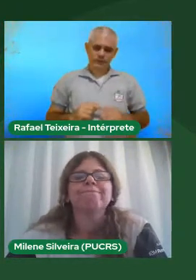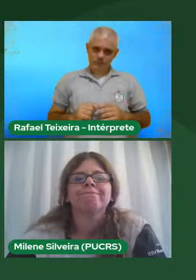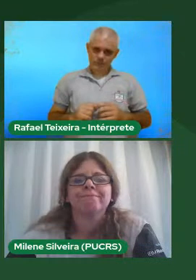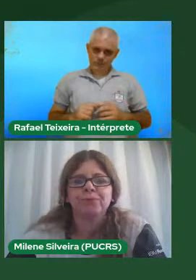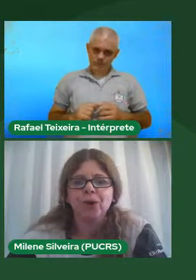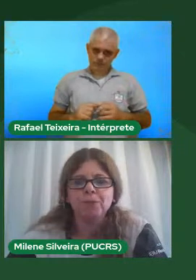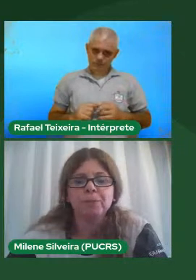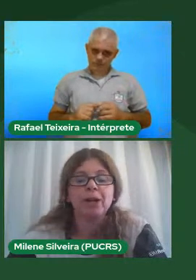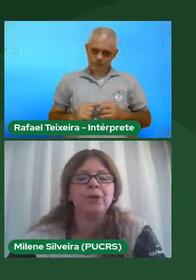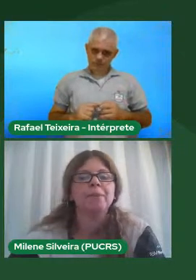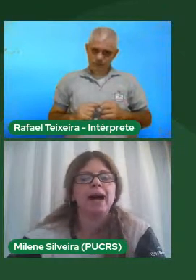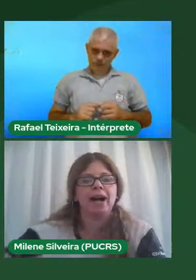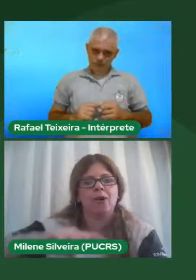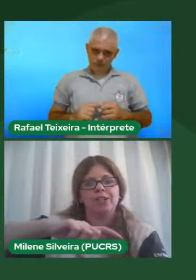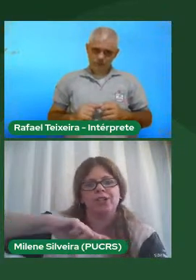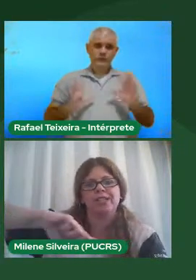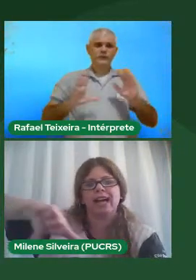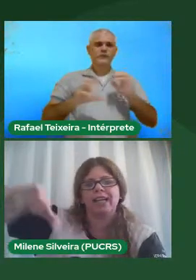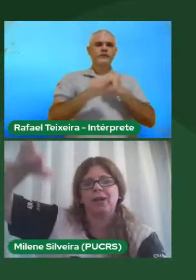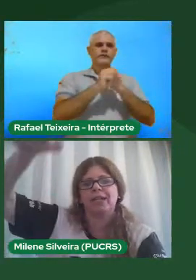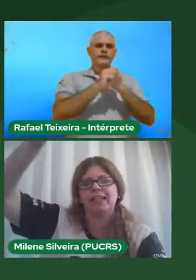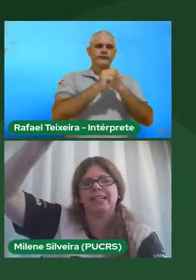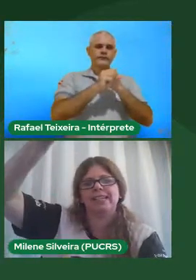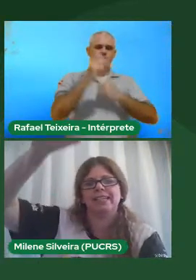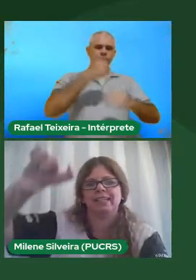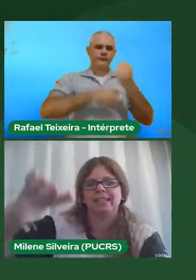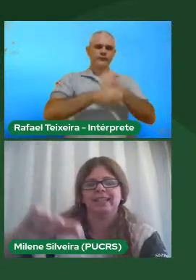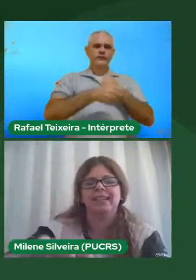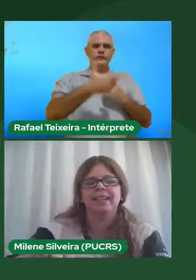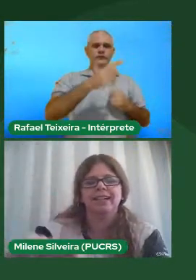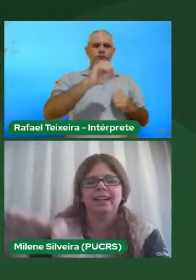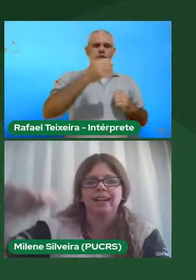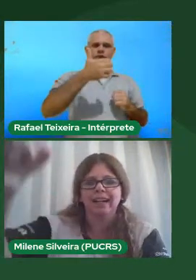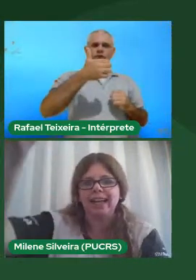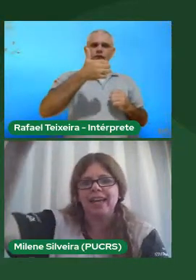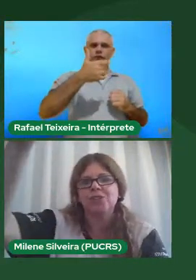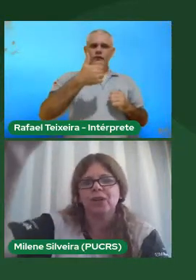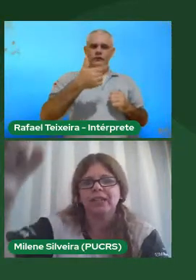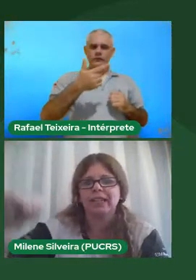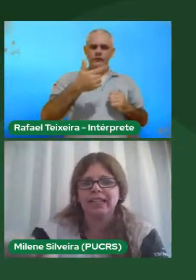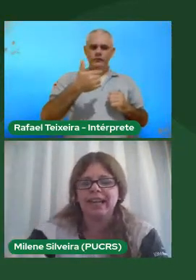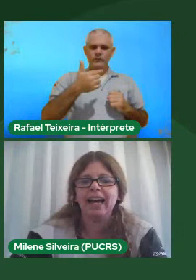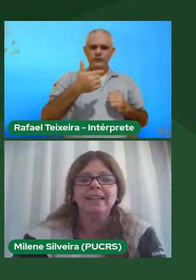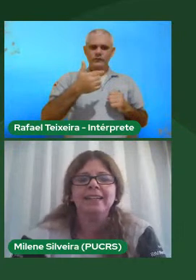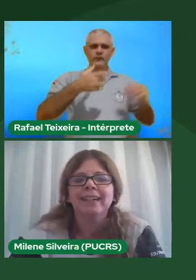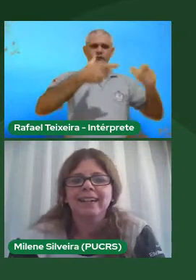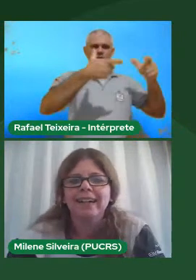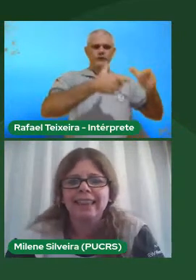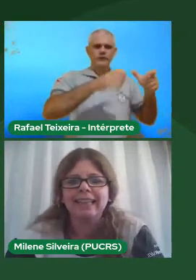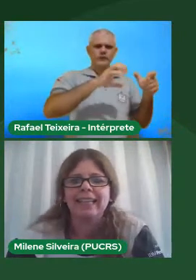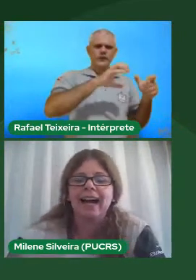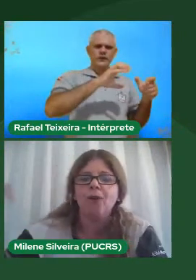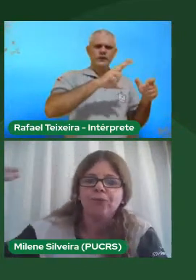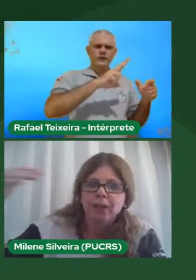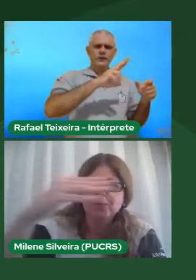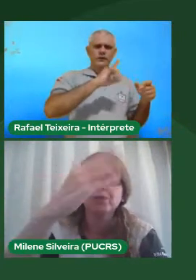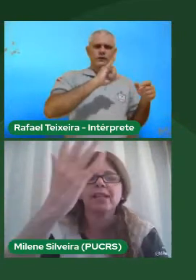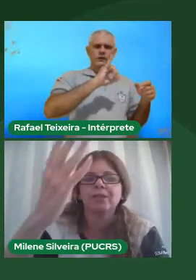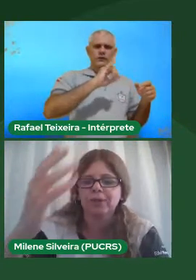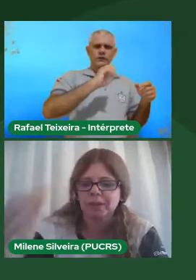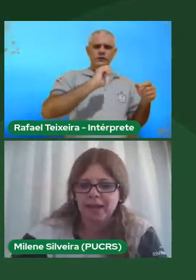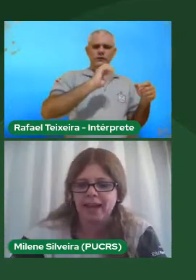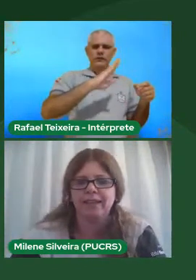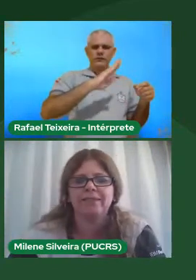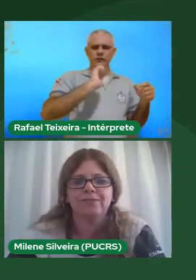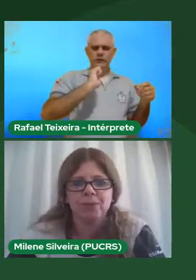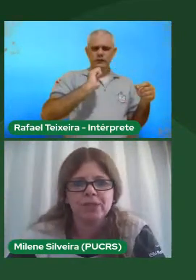2012, fomos para Cuiabá. Agora a gente saiu aqui desse eixo aqui, né, lateral, vamos para o